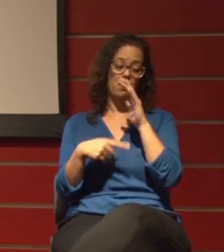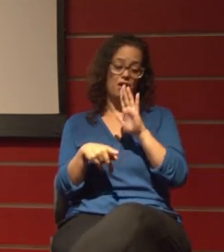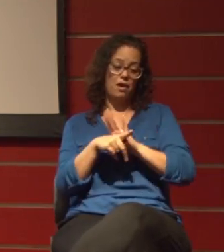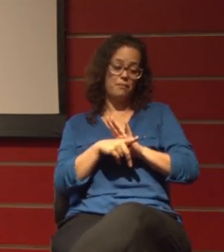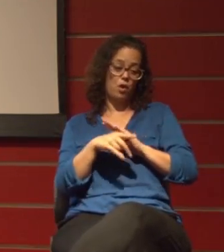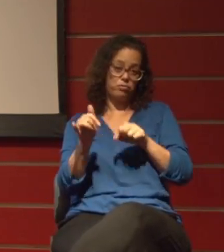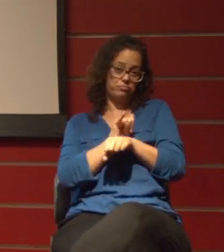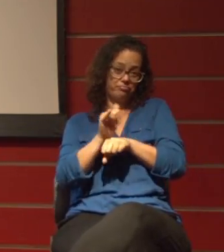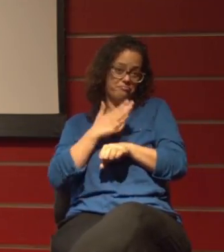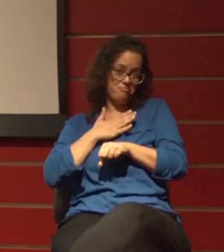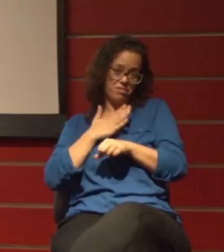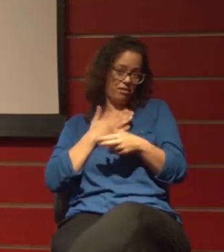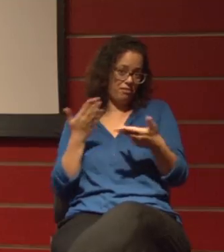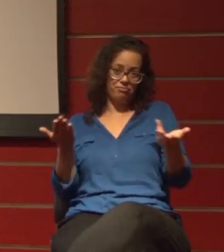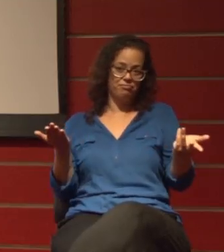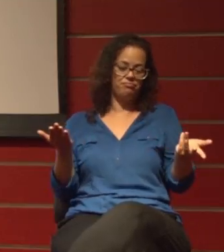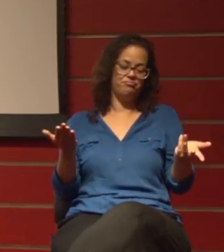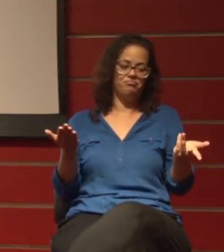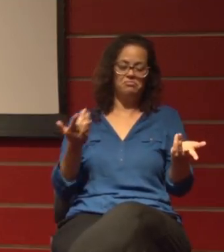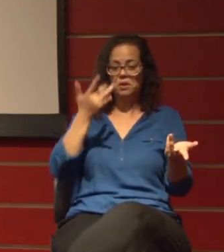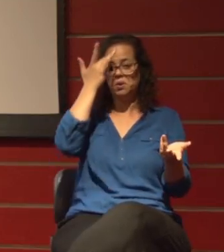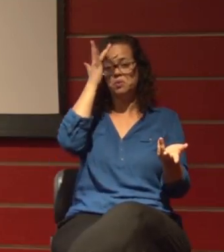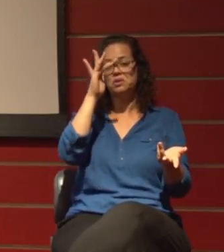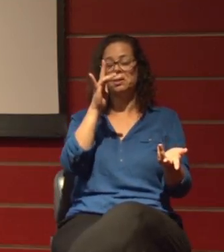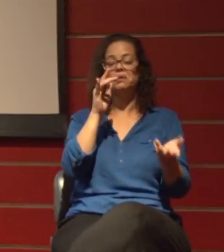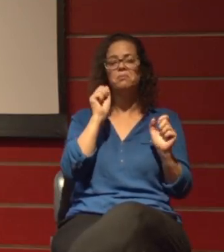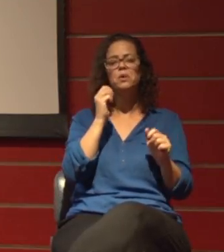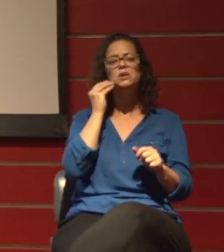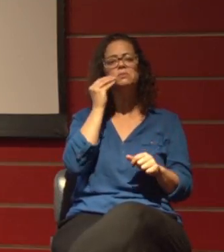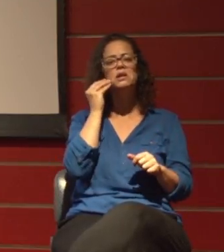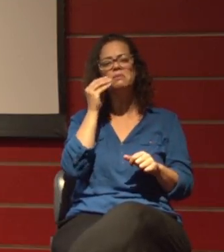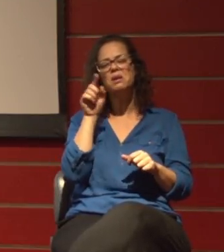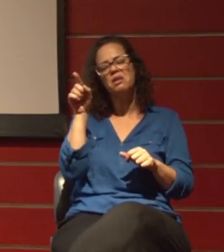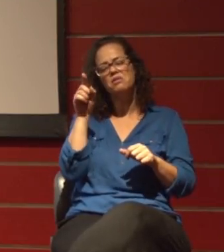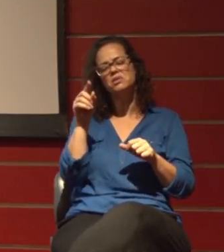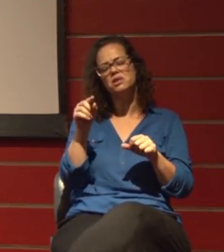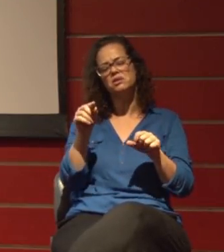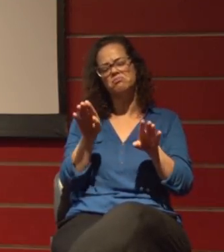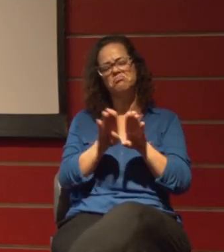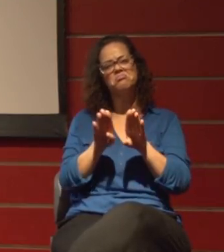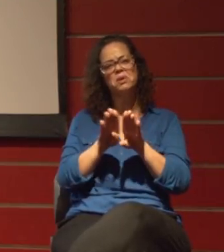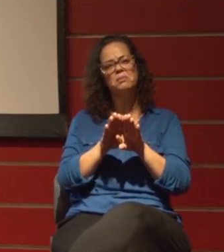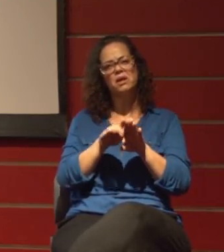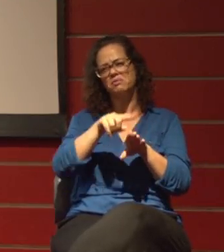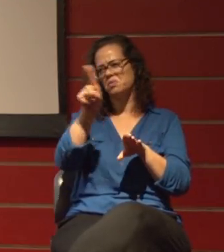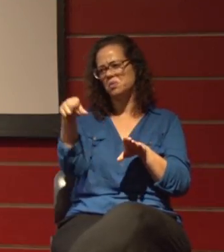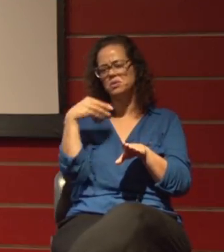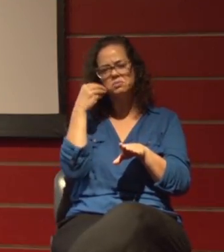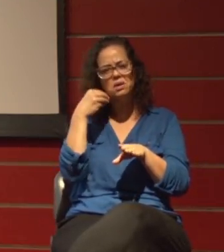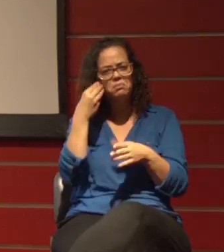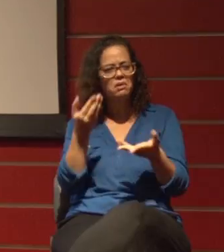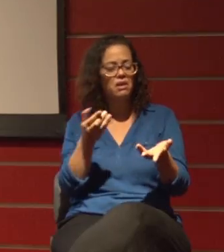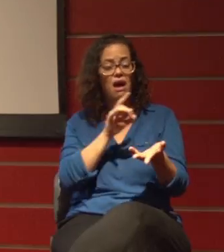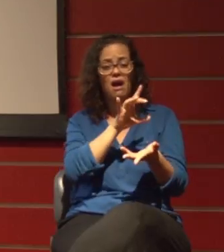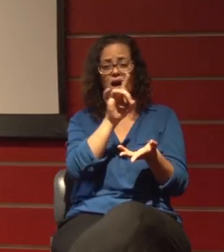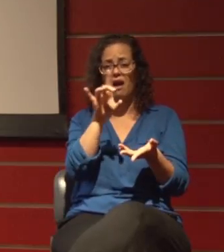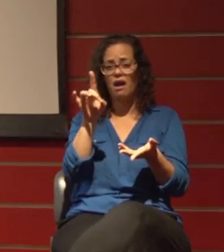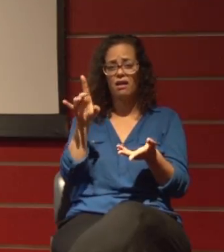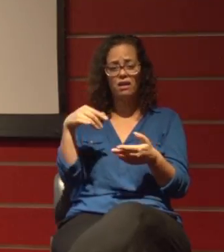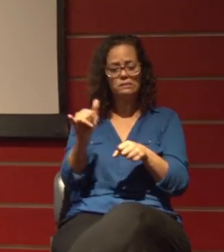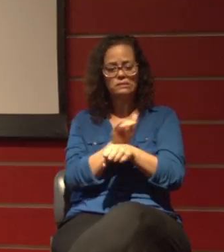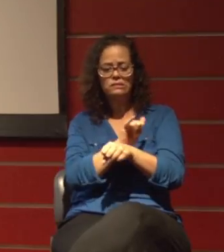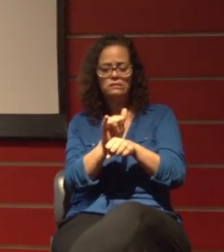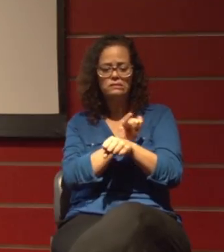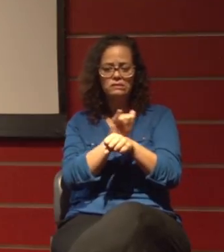que buscar uma ver se sei lá podem experimentar para ver se funciona para vocês também mas eu acho que cada um vai buscando